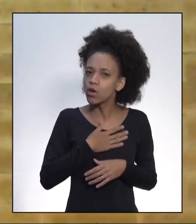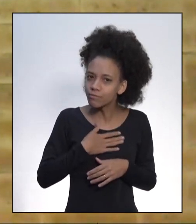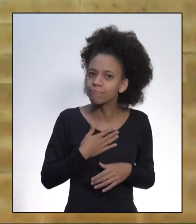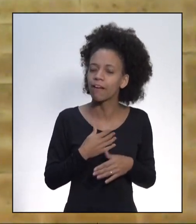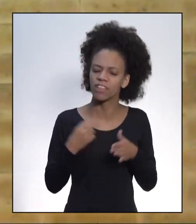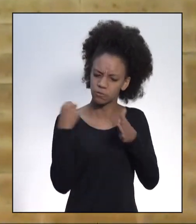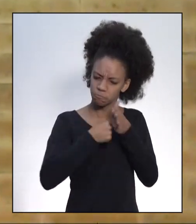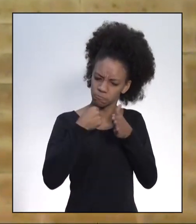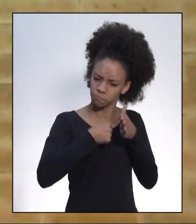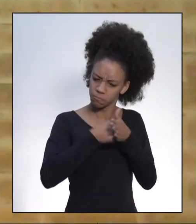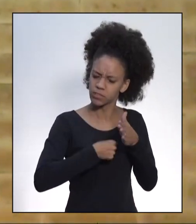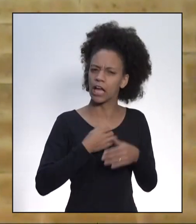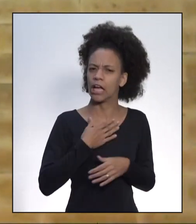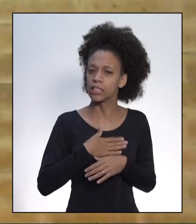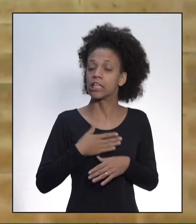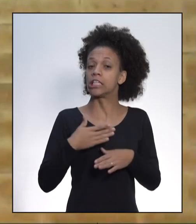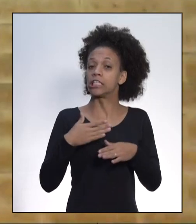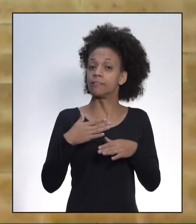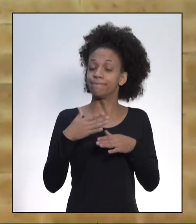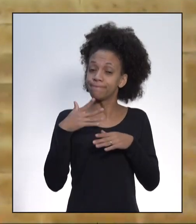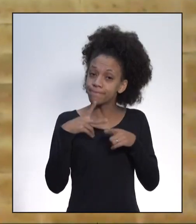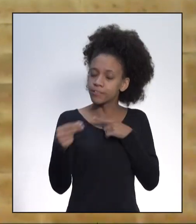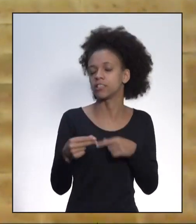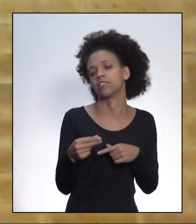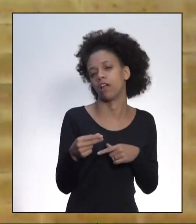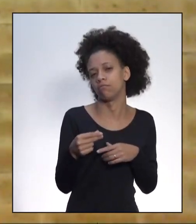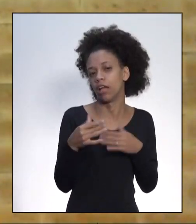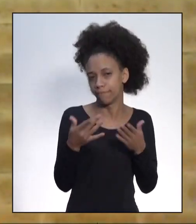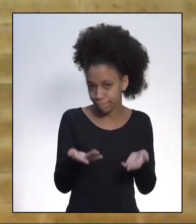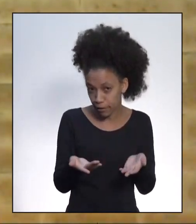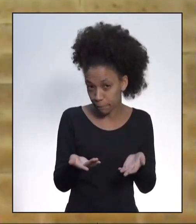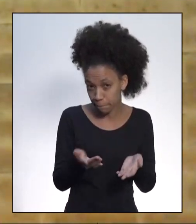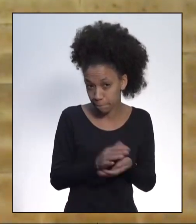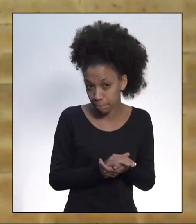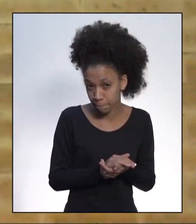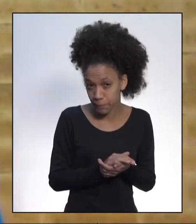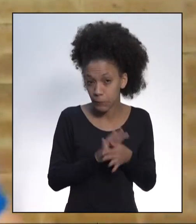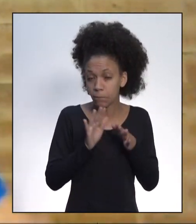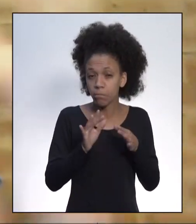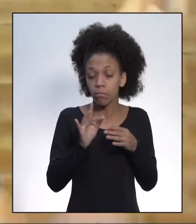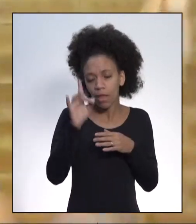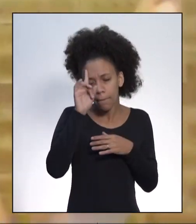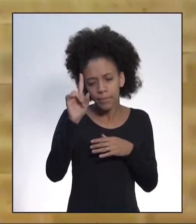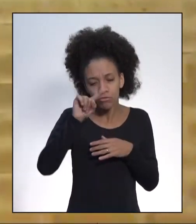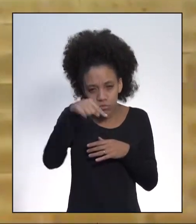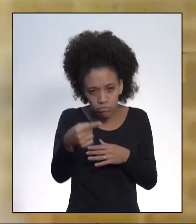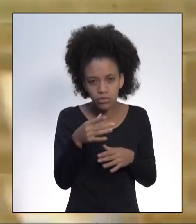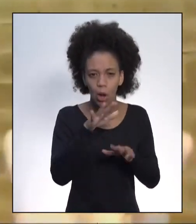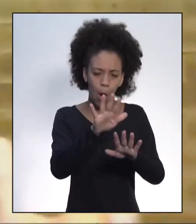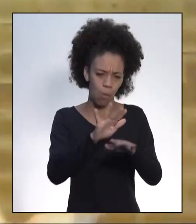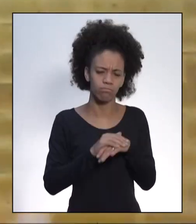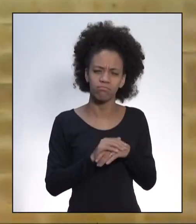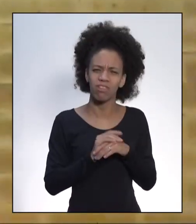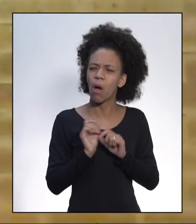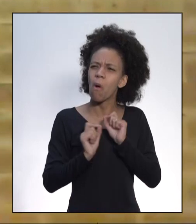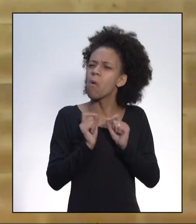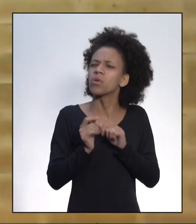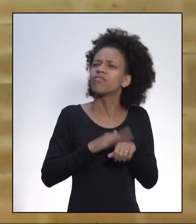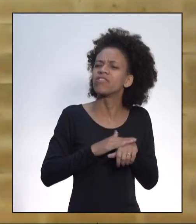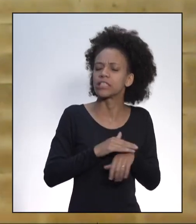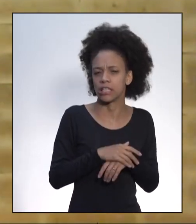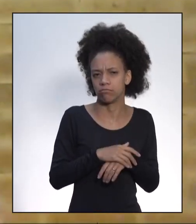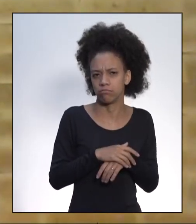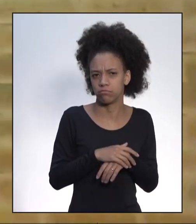cima, trabalhar e conseguir minhas coisas por conta própria, né? Bom, no dia seguinte, aí eu cheguei aqui e falei, meu, o que que eu vou fazer da vida, né?